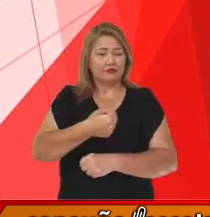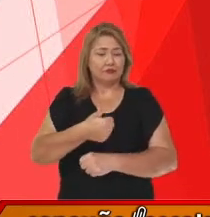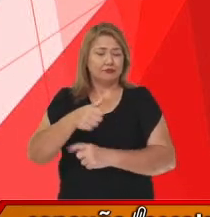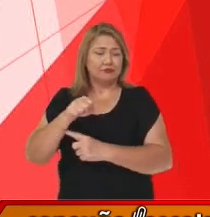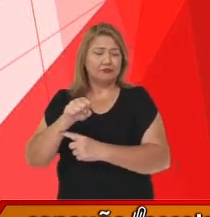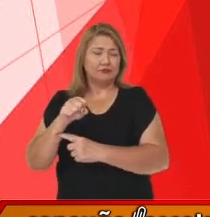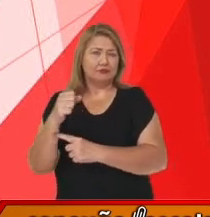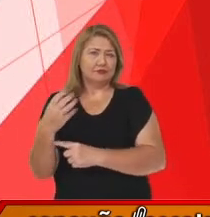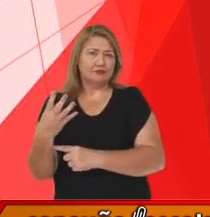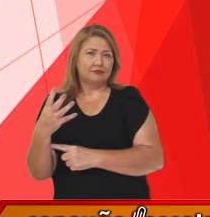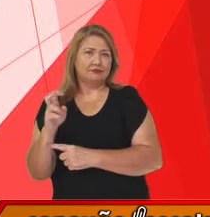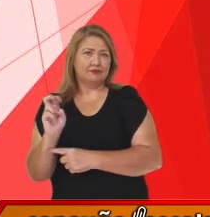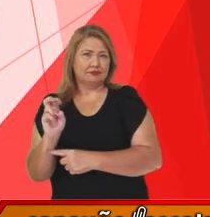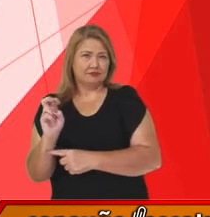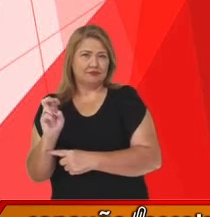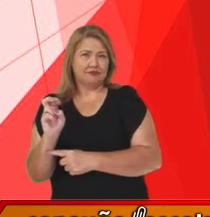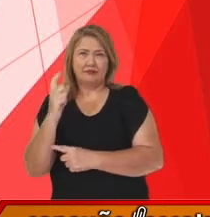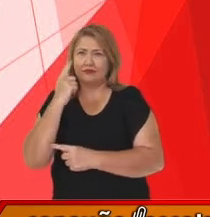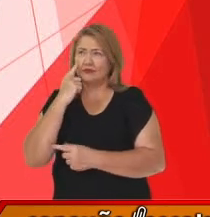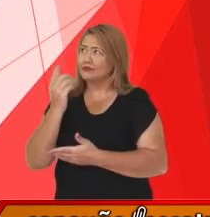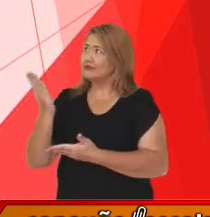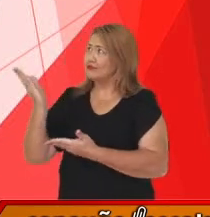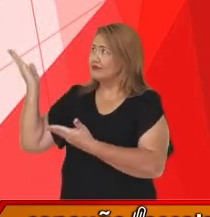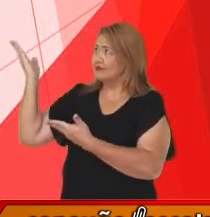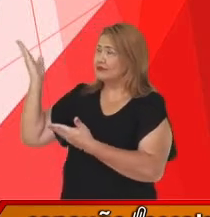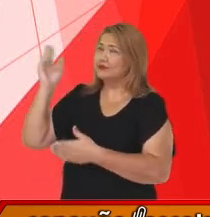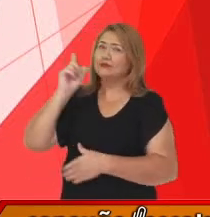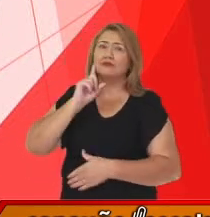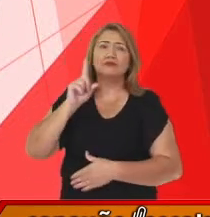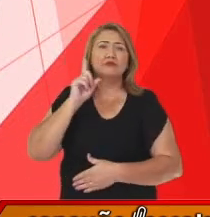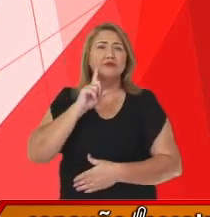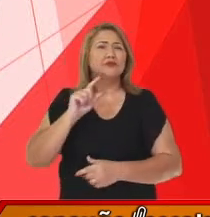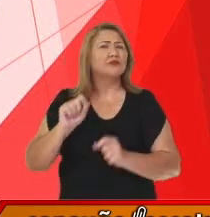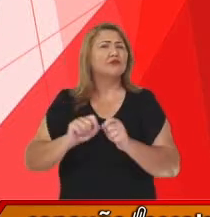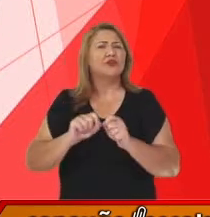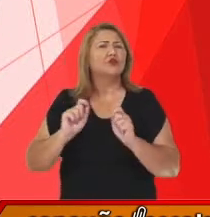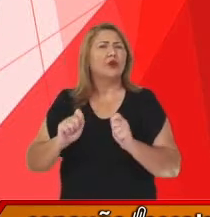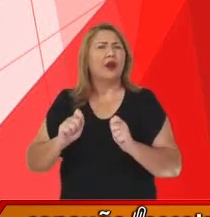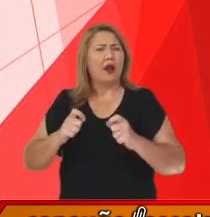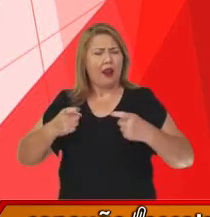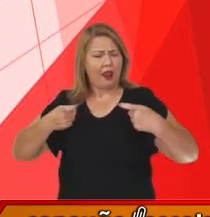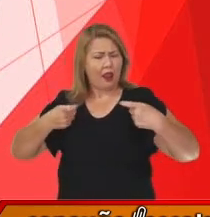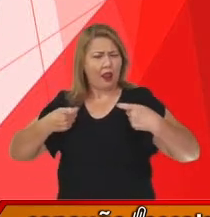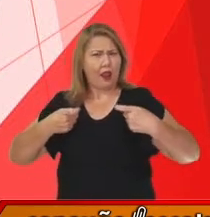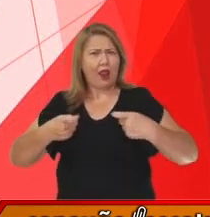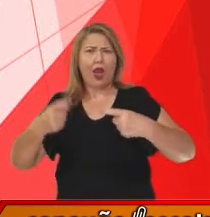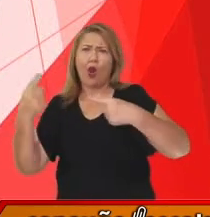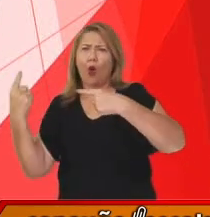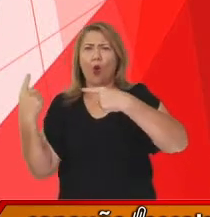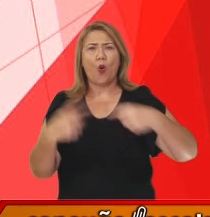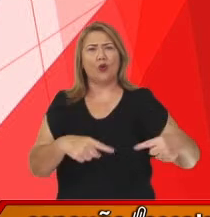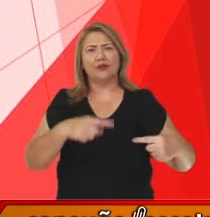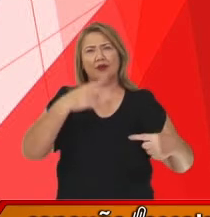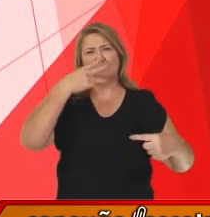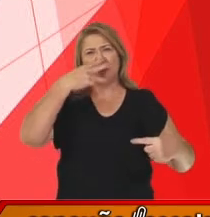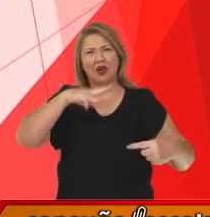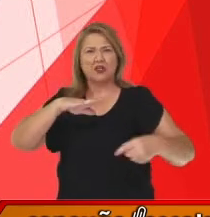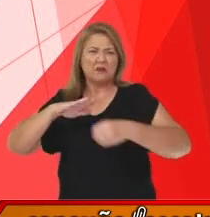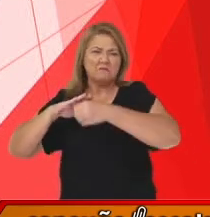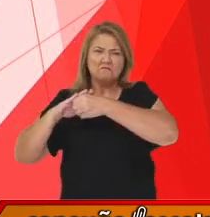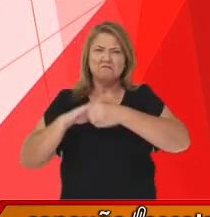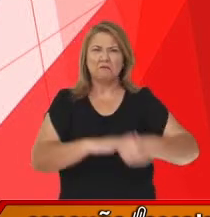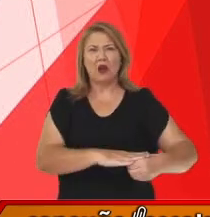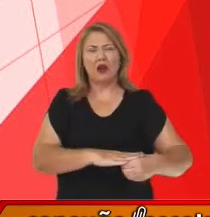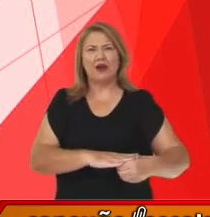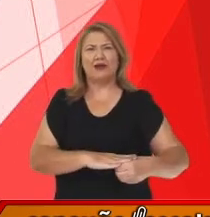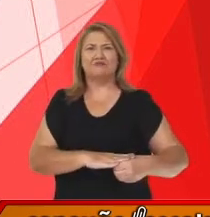1845. Nessa perspectiva, os Estados Unidos eles empreendem uma guerra contra o México e, subjugando o México,